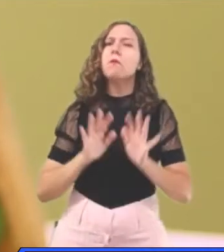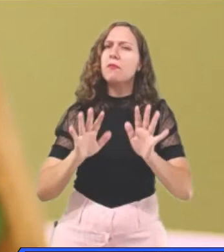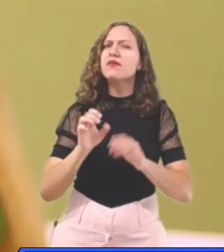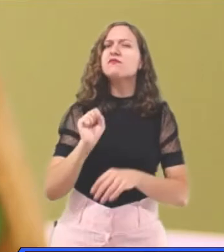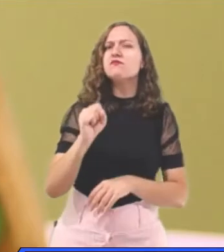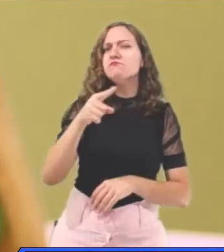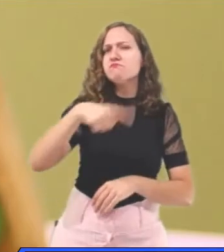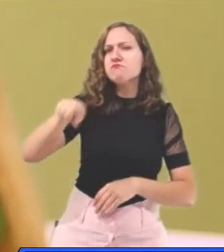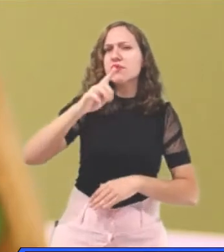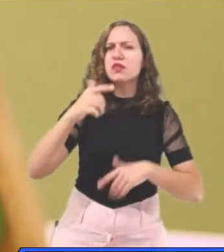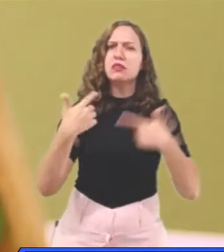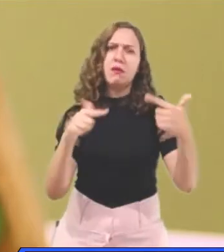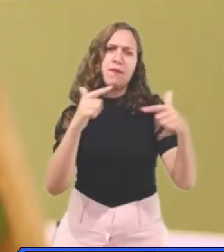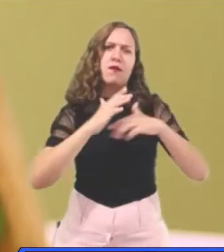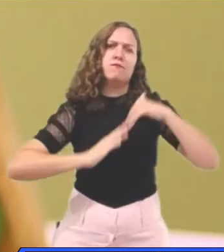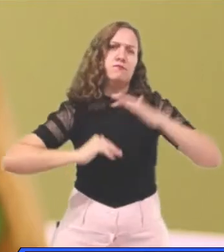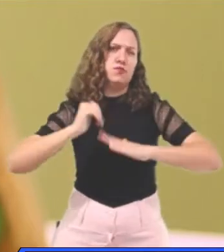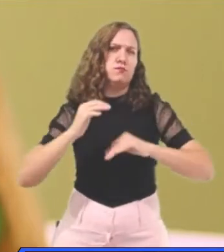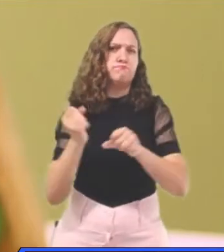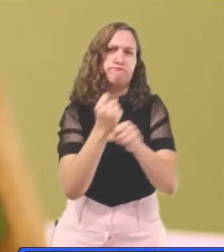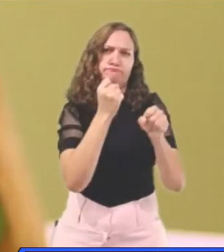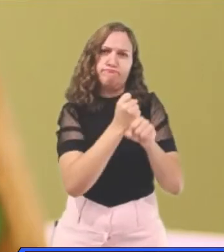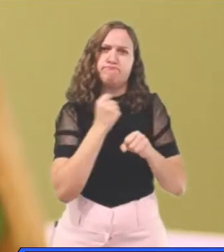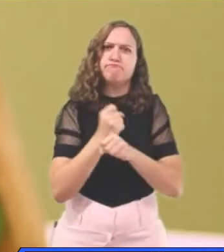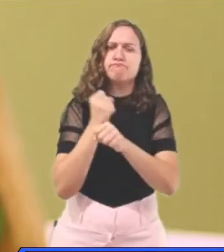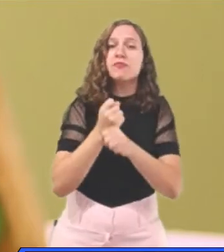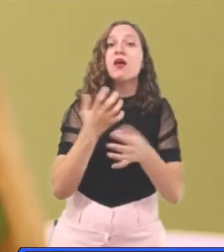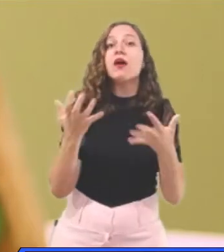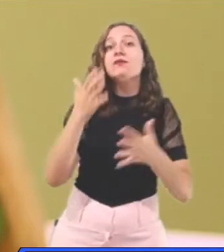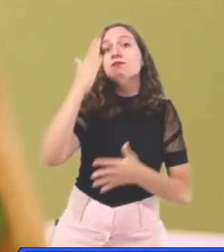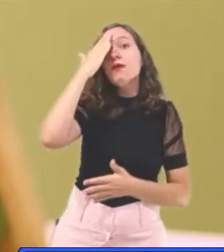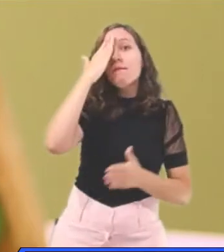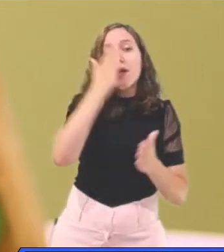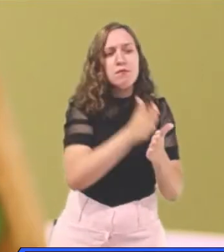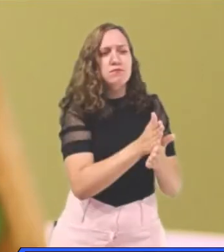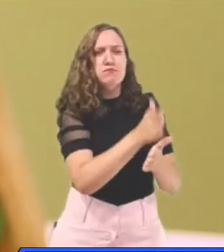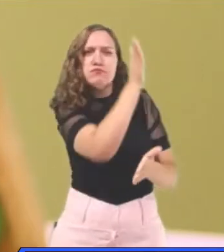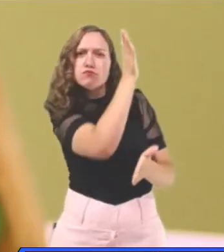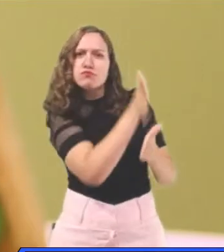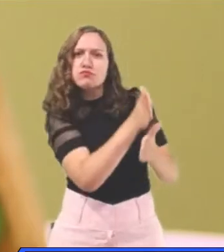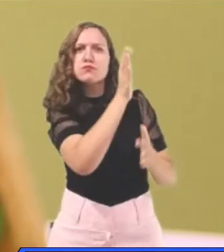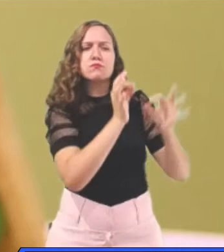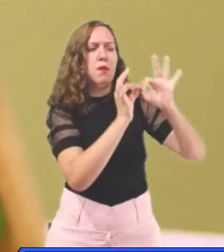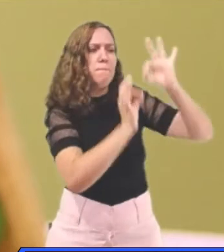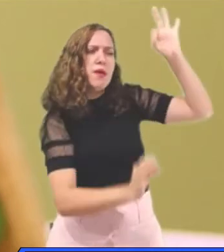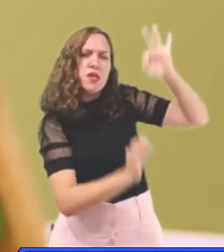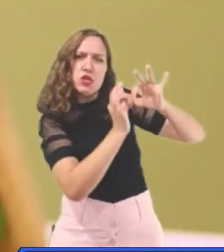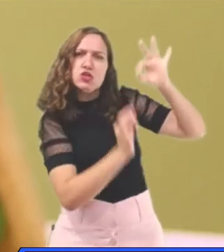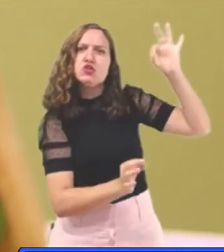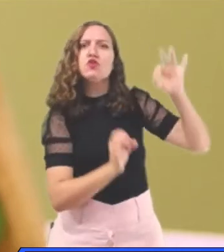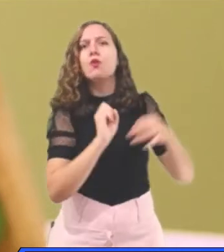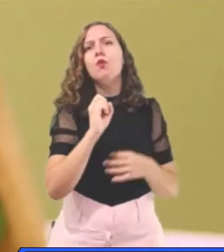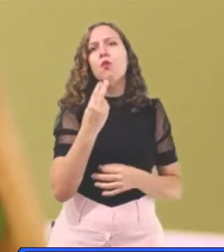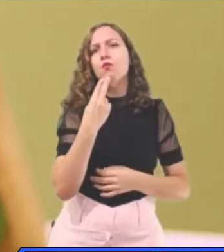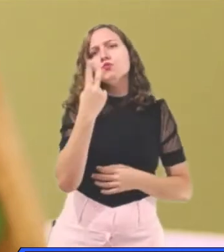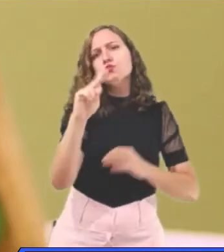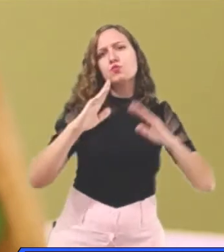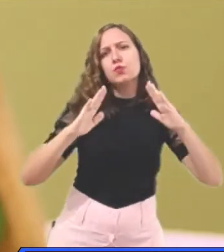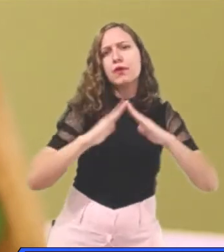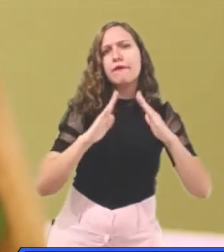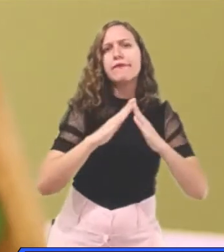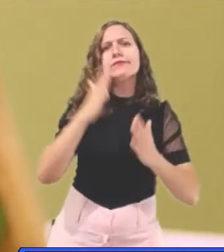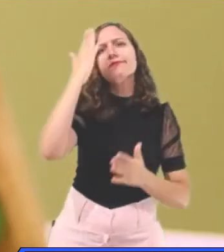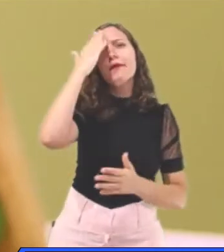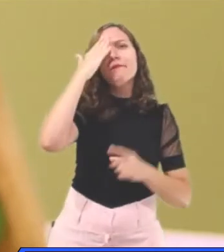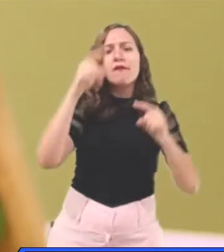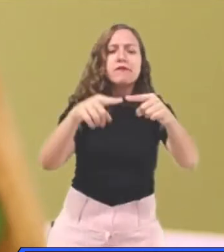um pedreiro e quer medir uma parede. Ou então você está aí na sua casa e quer medir qual a medida